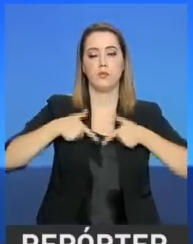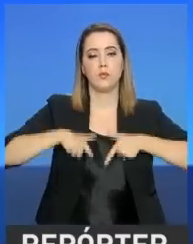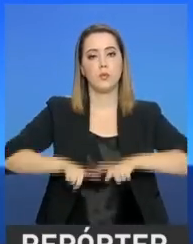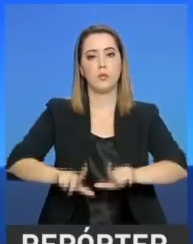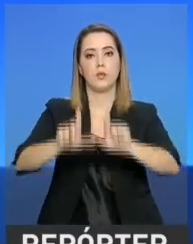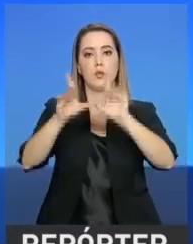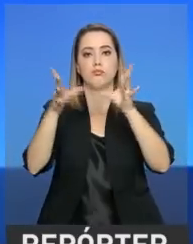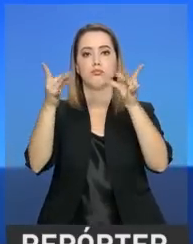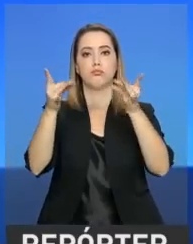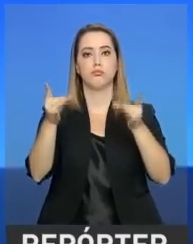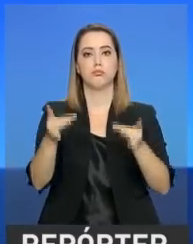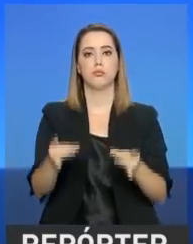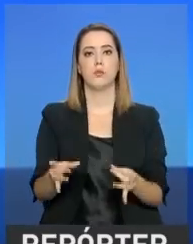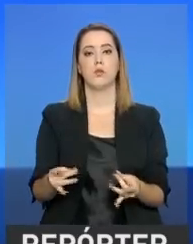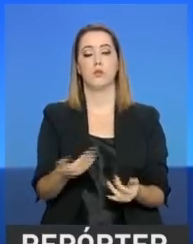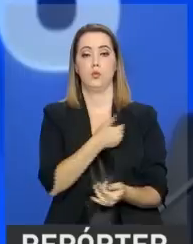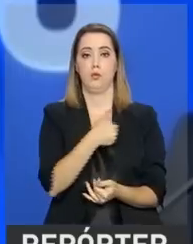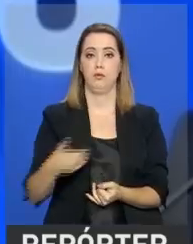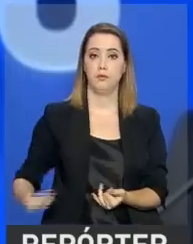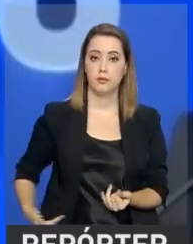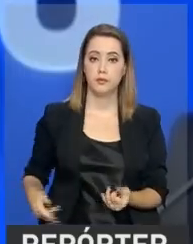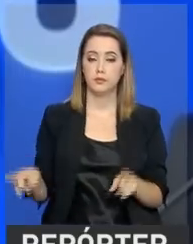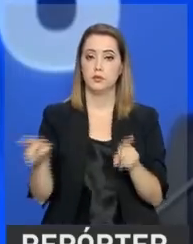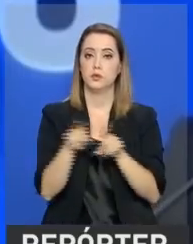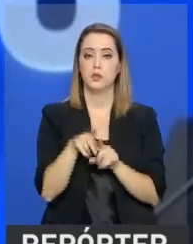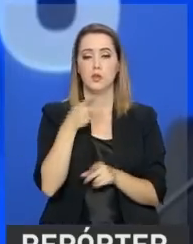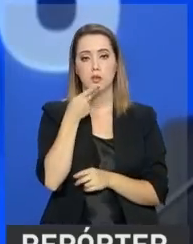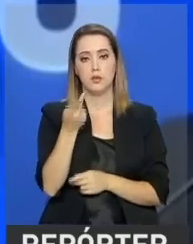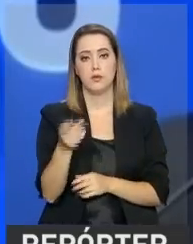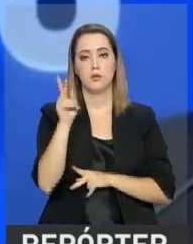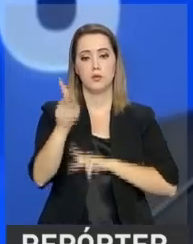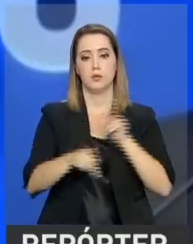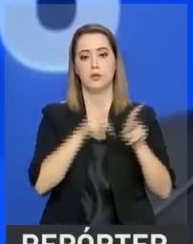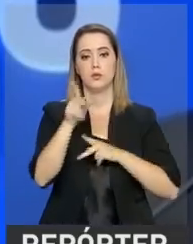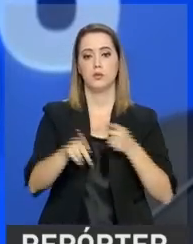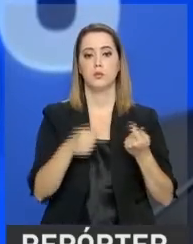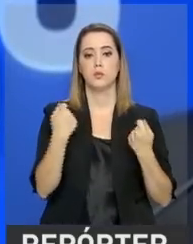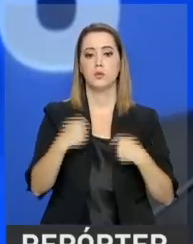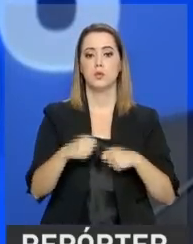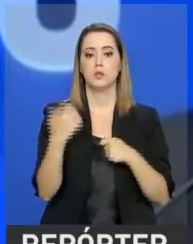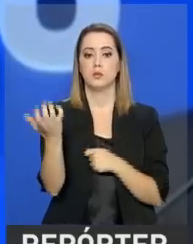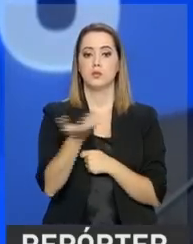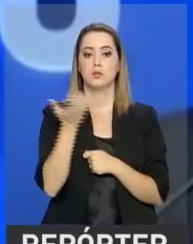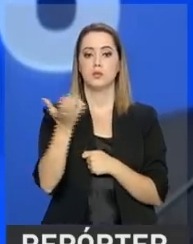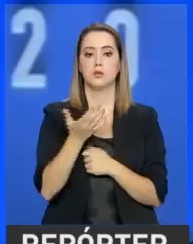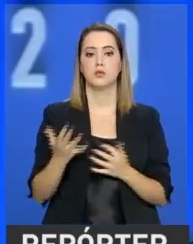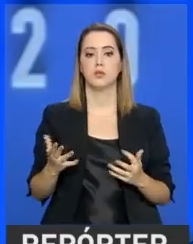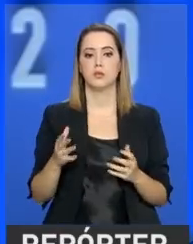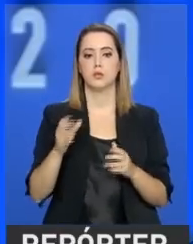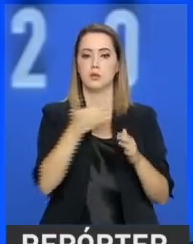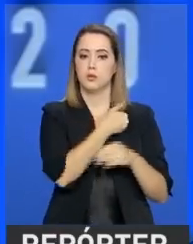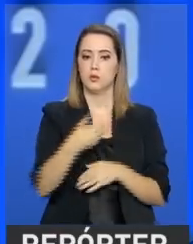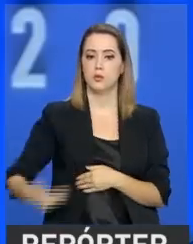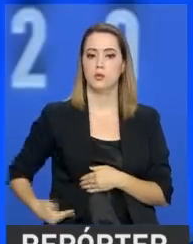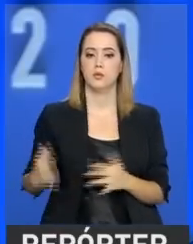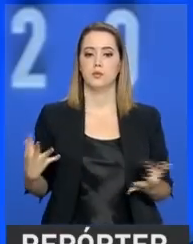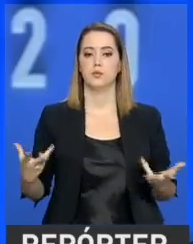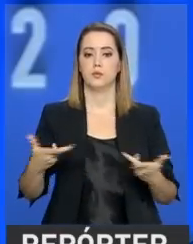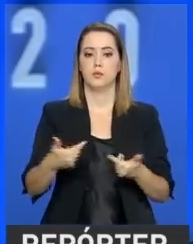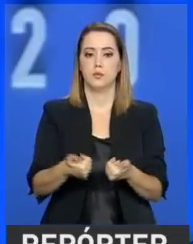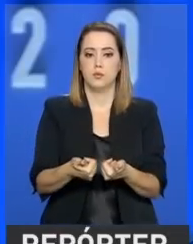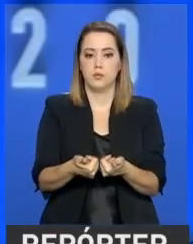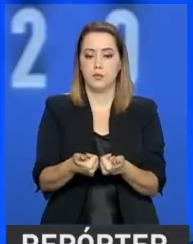de destaque do setor público e afirmou que a população deseja um Estado mais eficiente e que